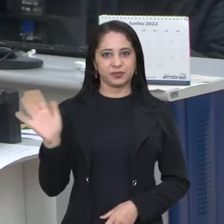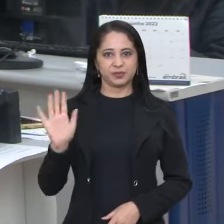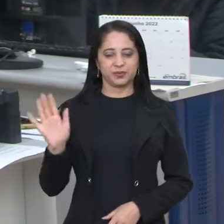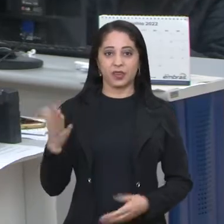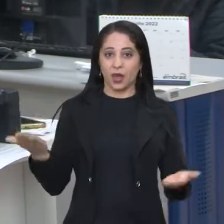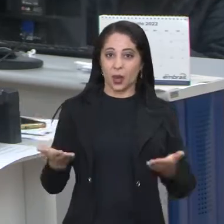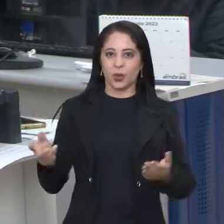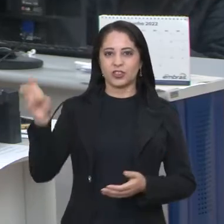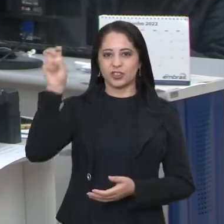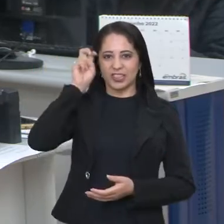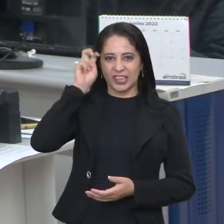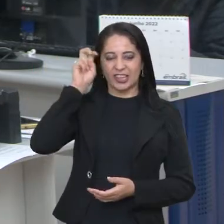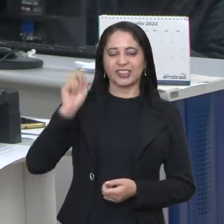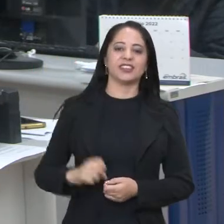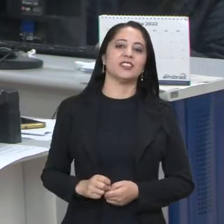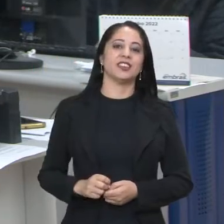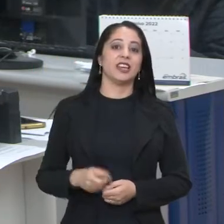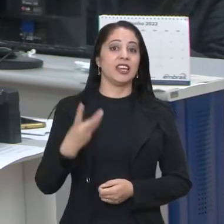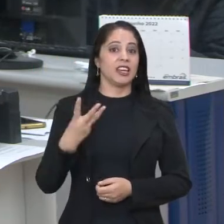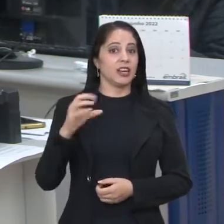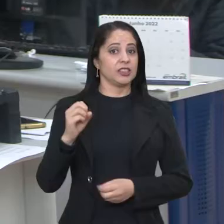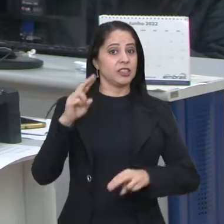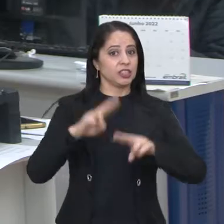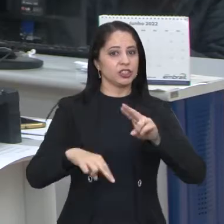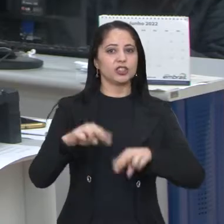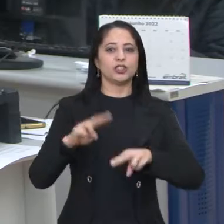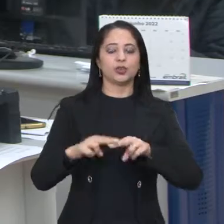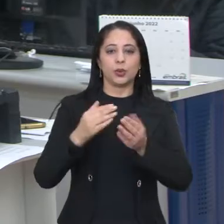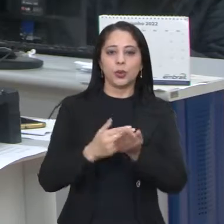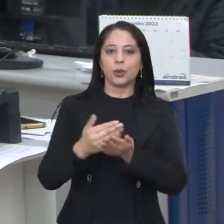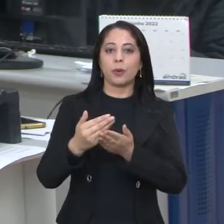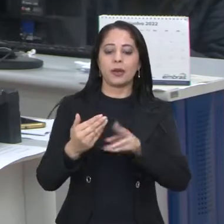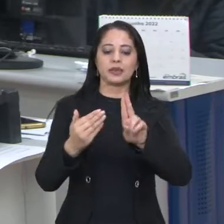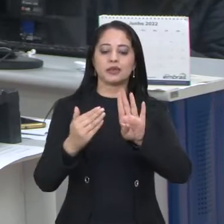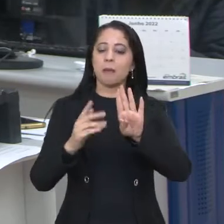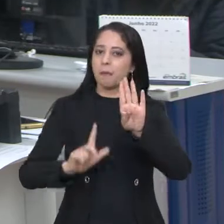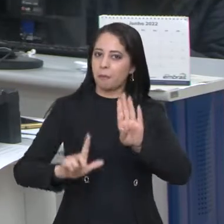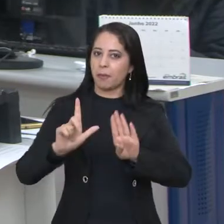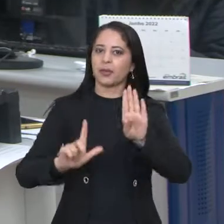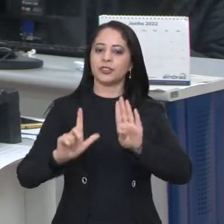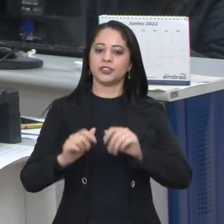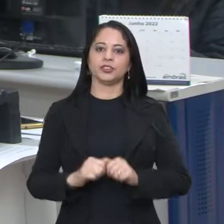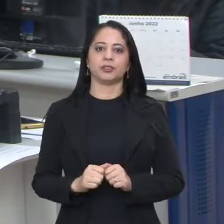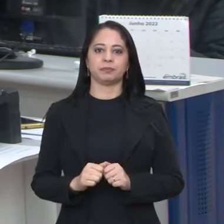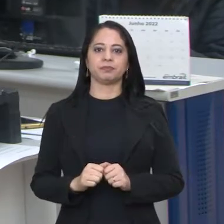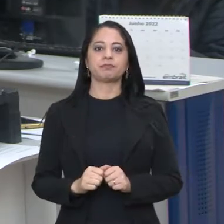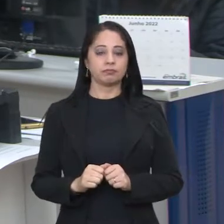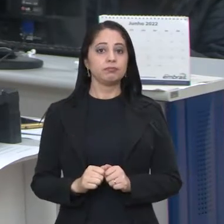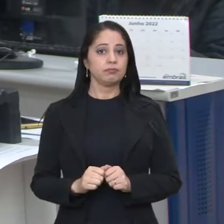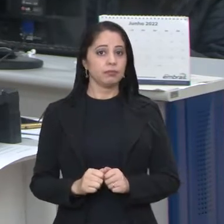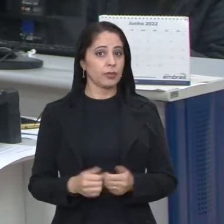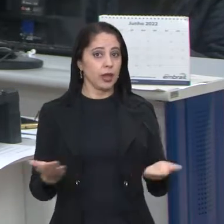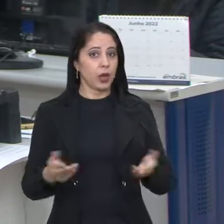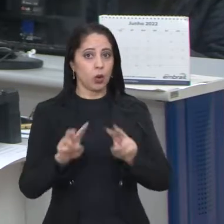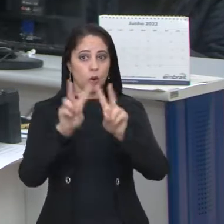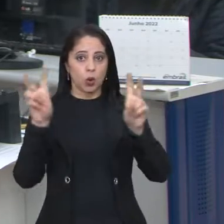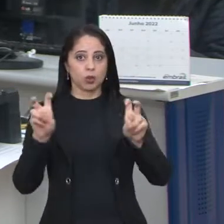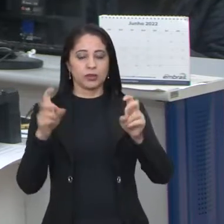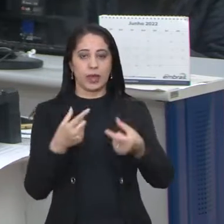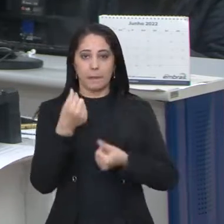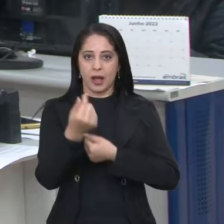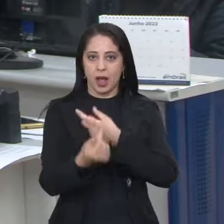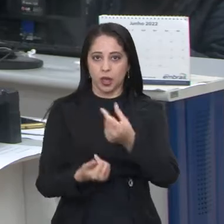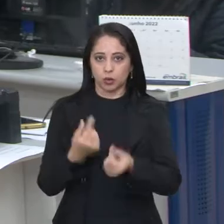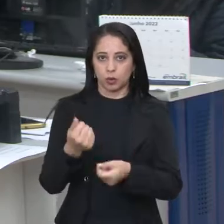Olá, hoje é quinta-feira, dia 30 de junho e está começando o Boletim Legislativo. E a gente começa falando sobre economia